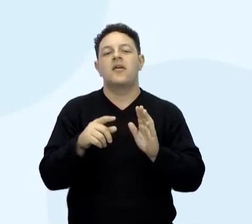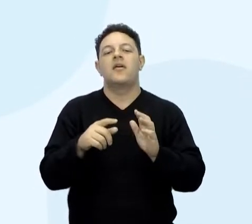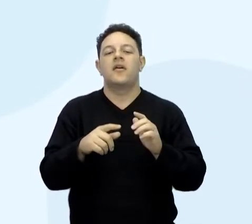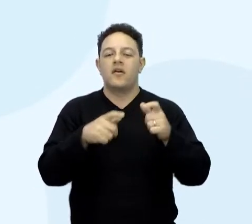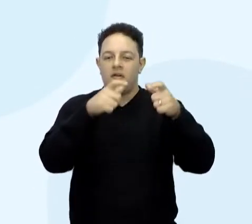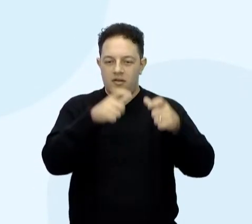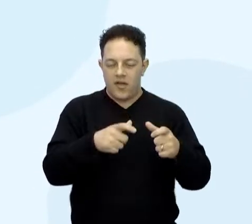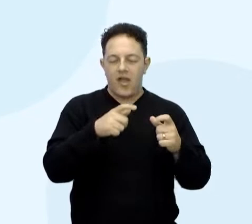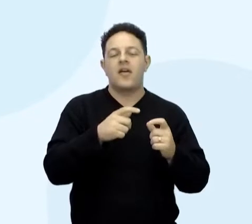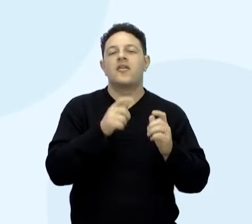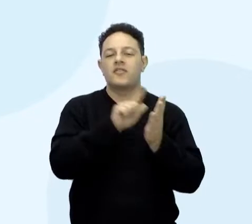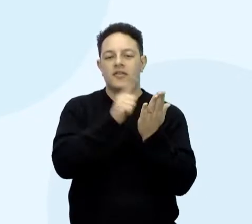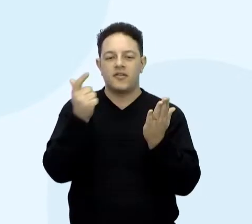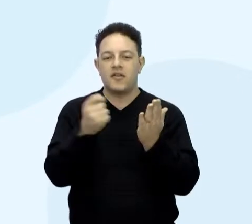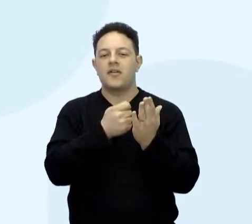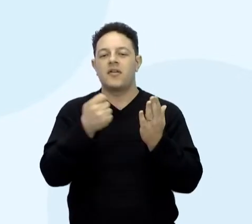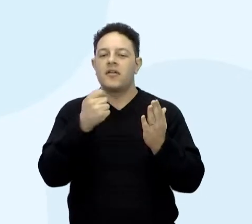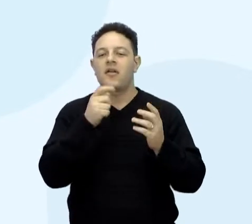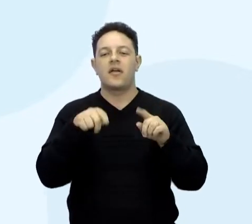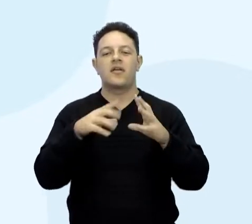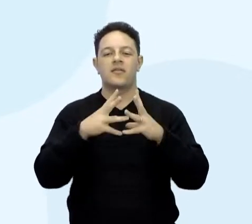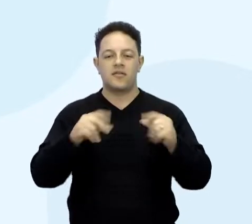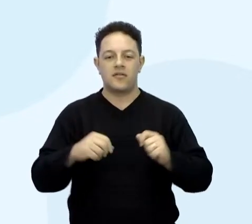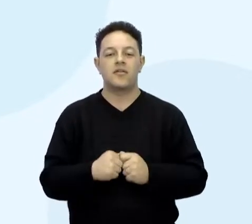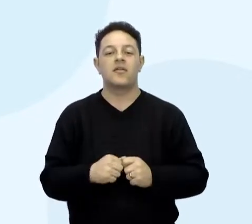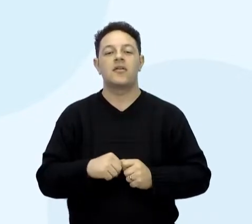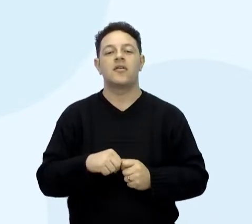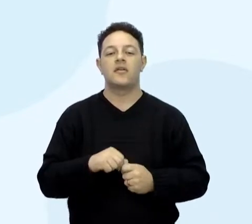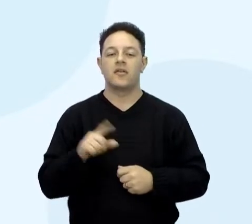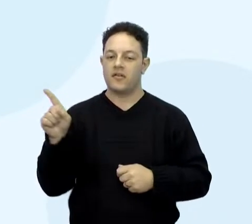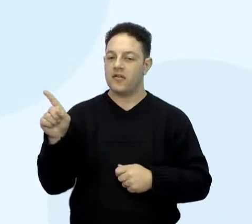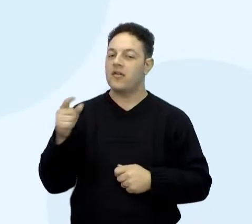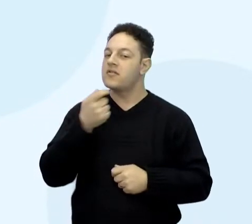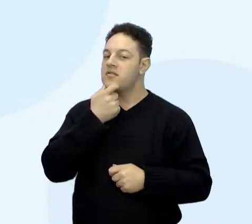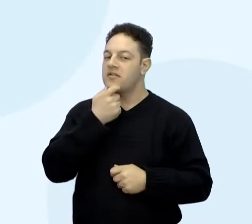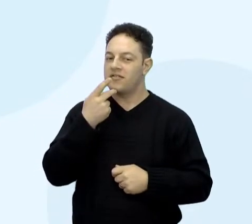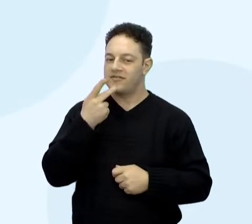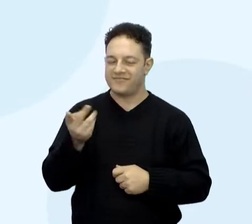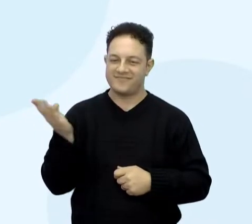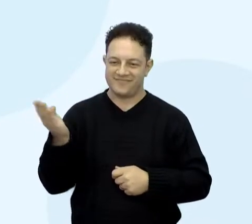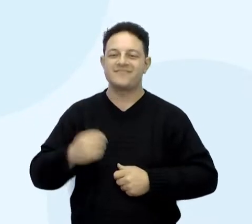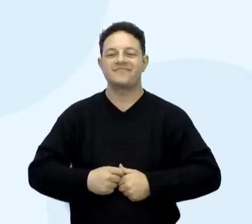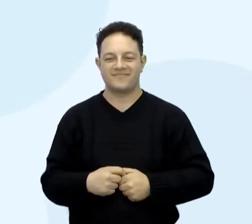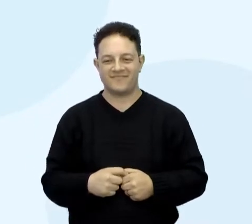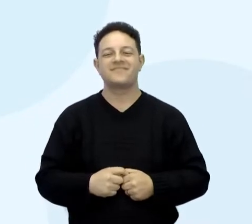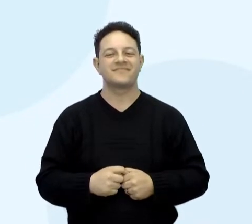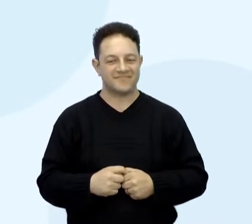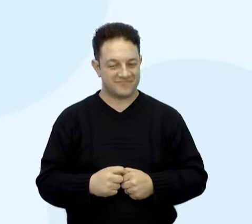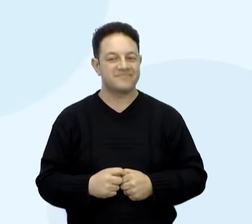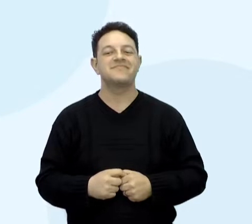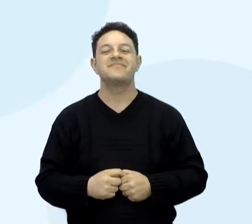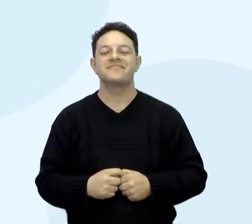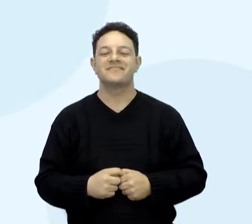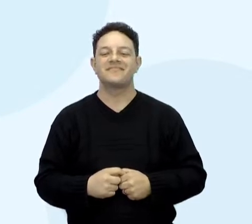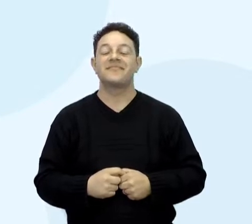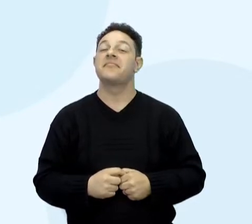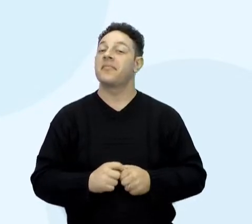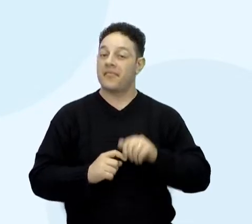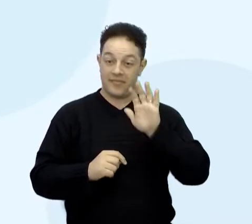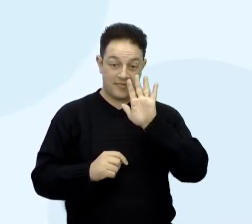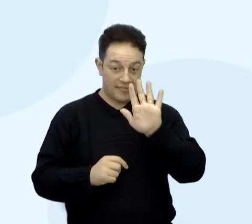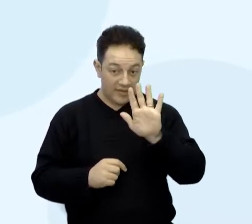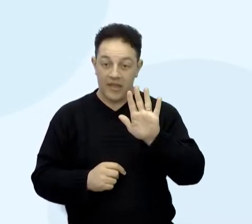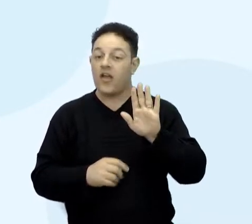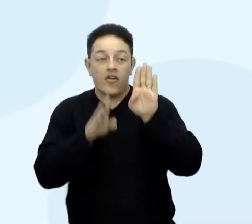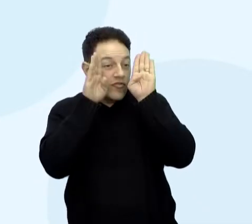soluções. Maura, arrisca aí o seu inglês. Solutions Journalism Network. Aí, Maura. Very good. Não dá